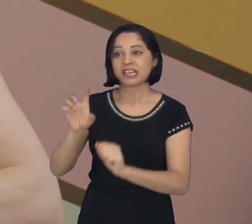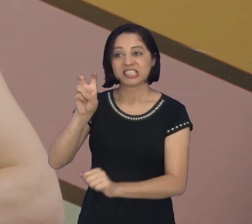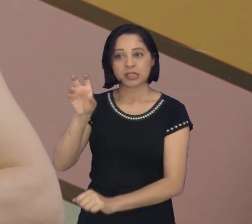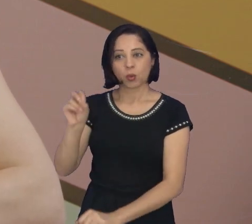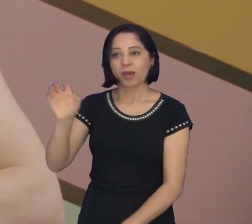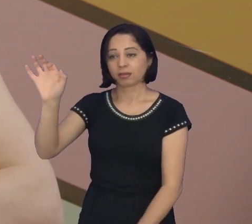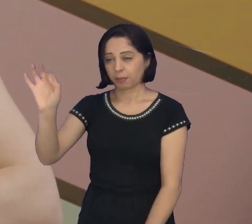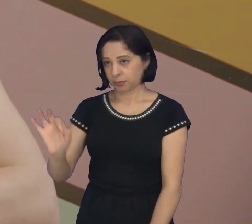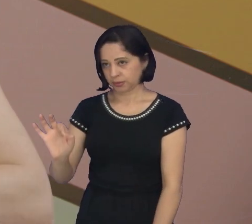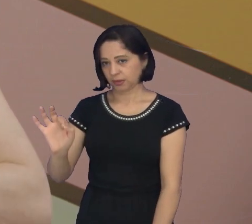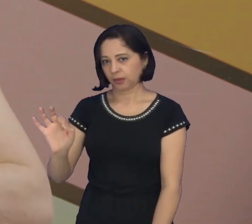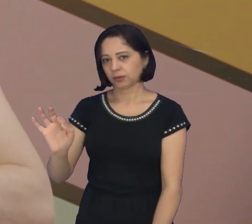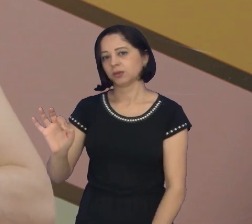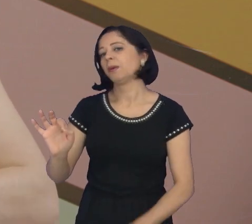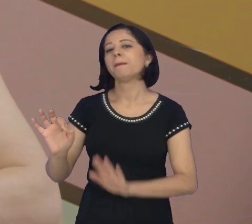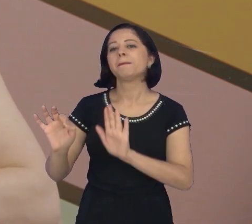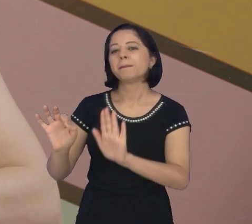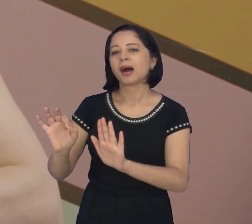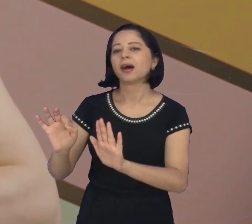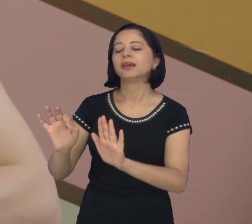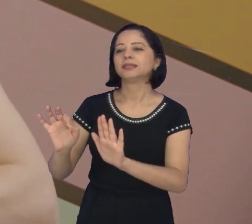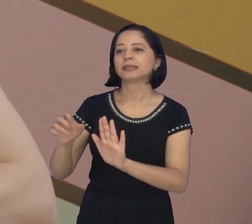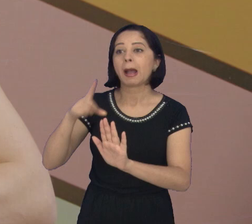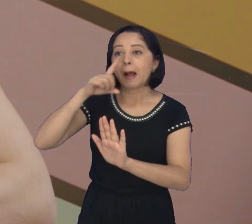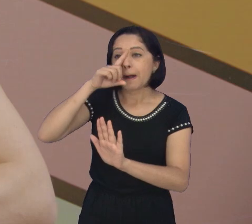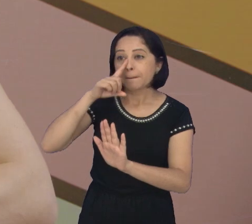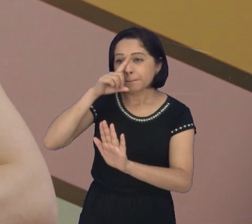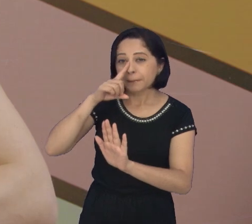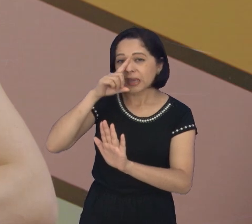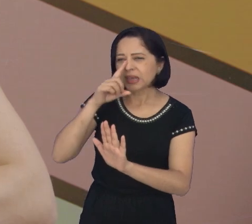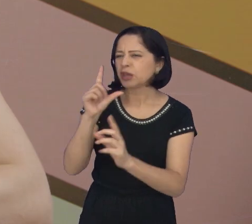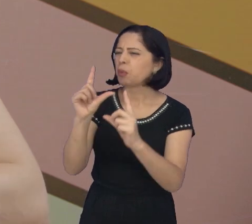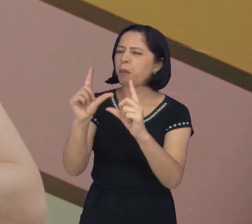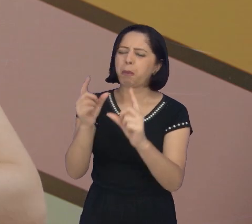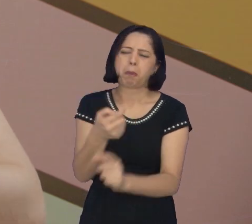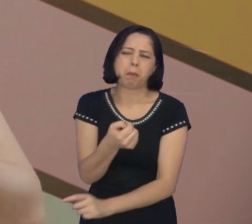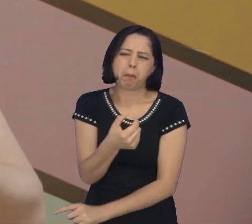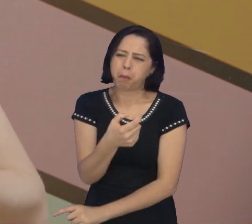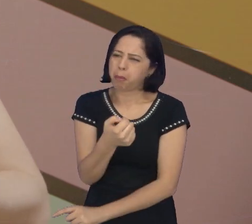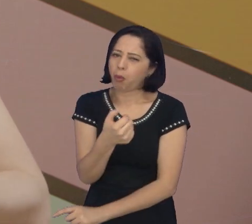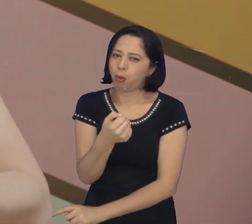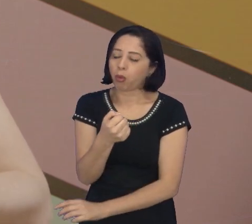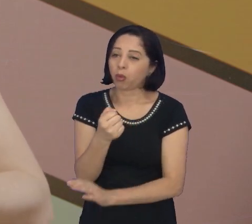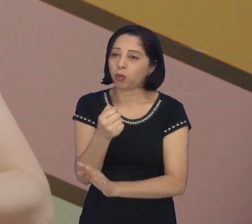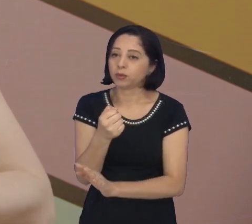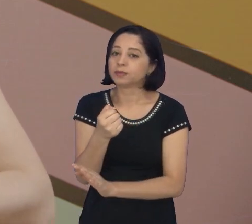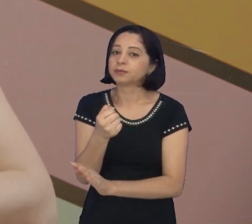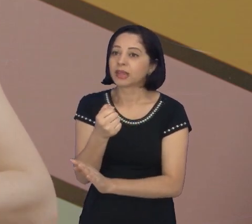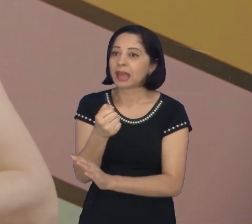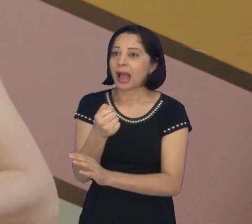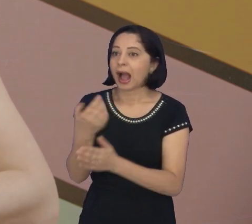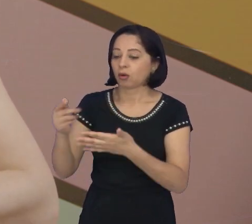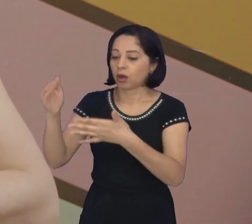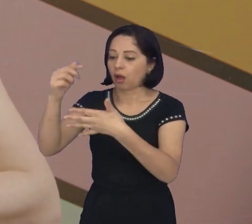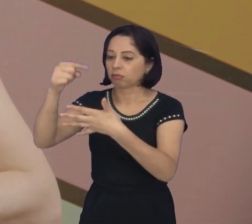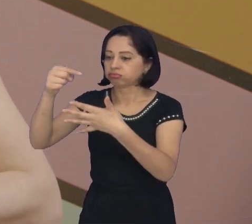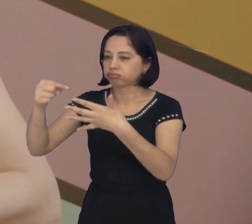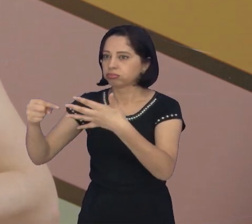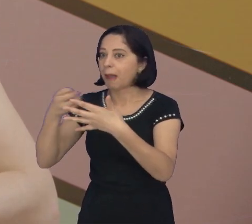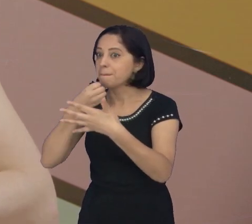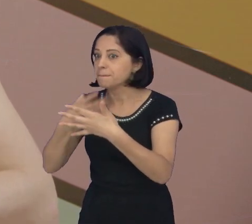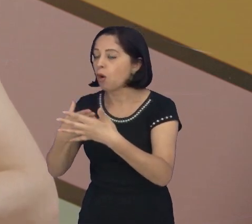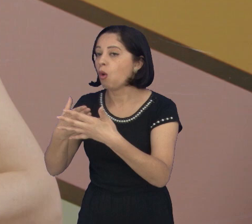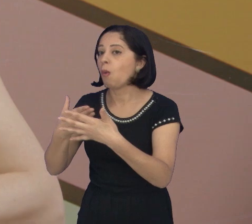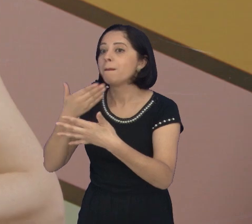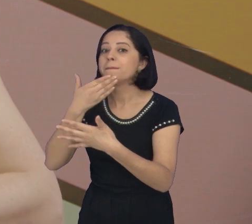por medo dos riscos. Mas esses riscos são poucos se ela também é bem indicada e os benefícios também são vários. Então, redução da